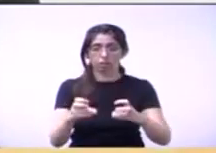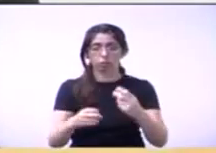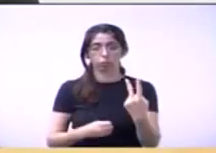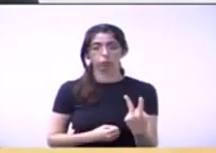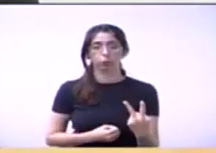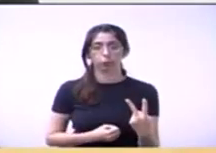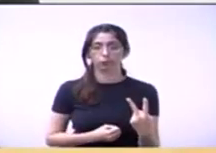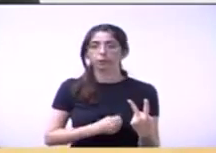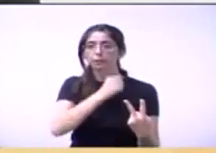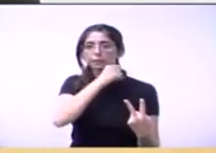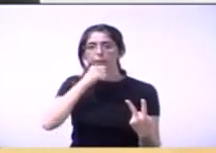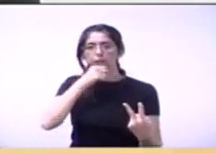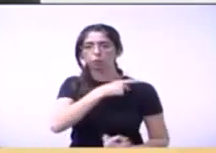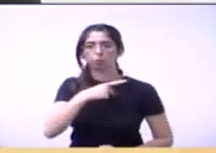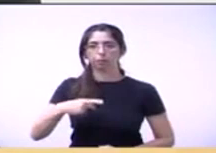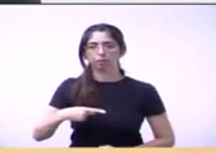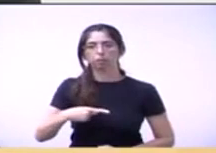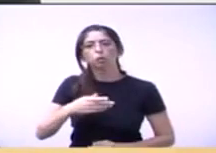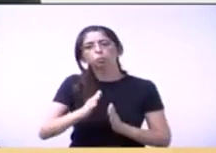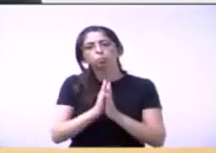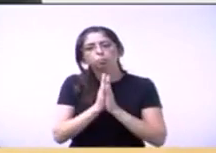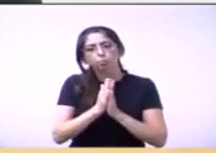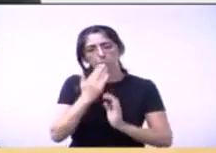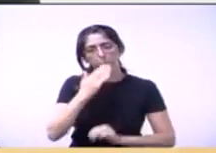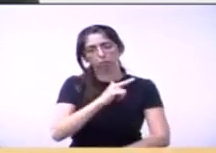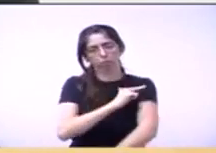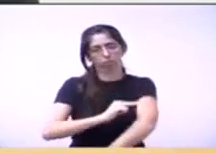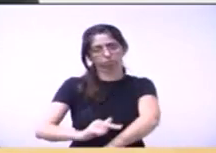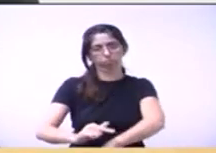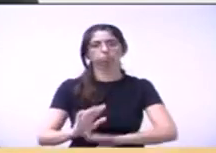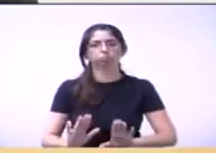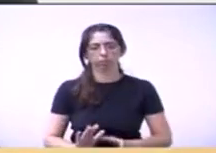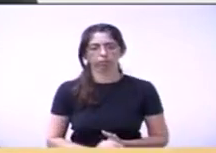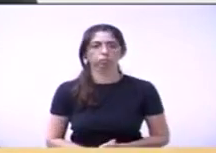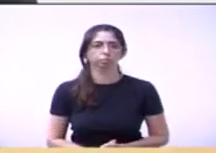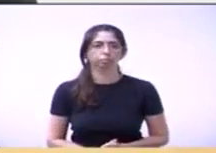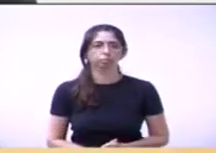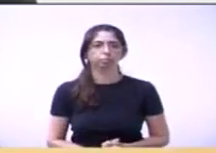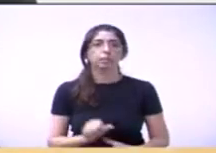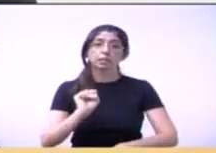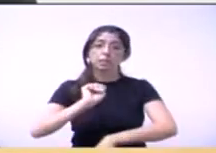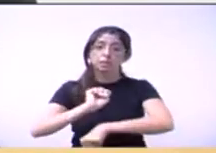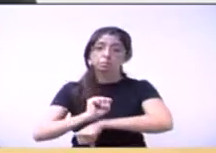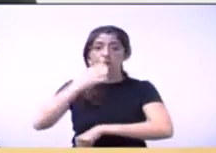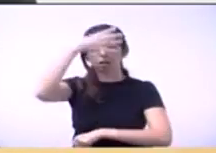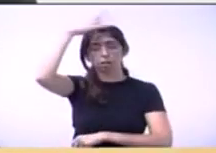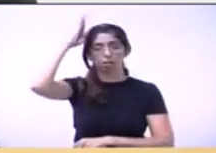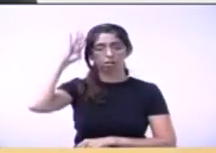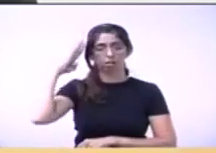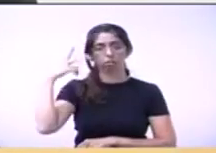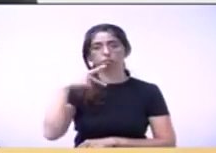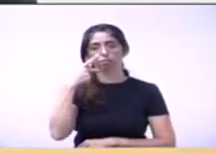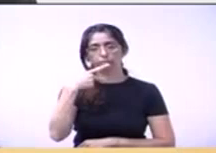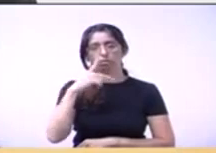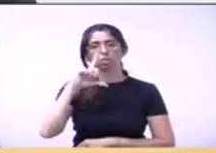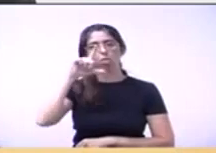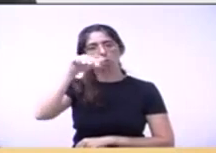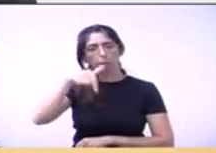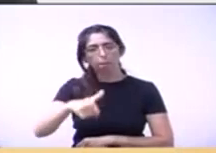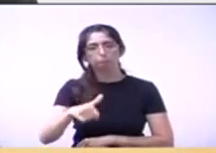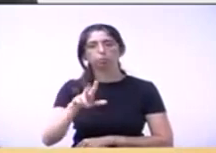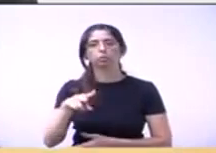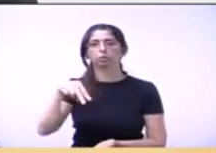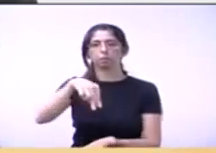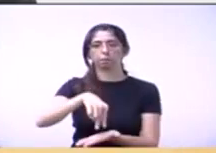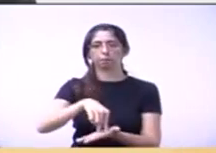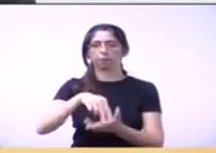casa, vocês ficam à vontade, é um prazer recebê-los todos aqui, mas, por favor, assim que o vereador terminar, os senhores fiquem à vontade para se manifestarem,